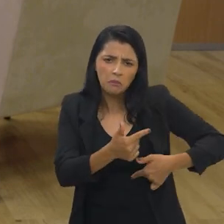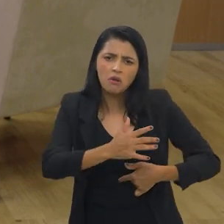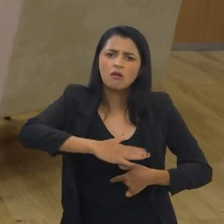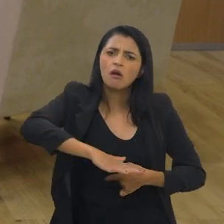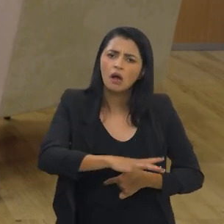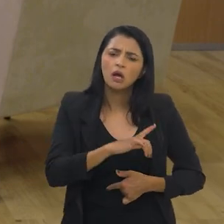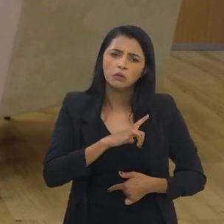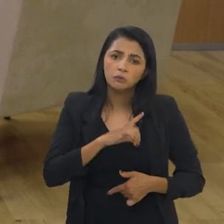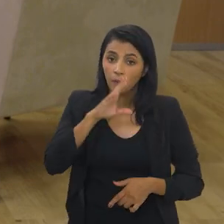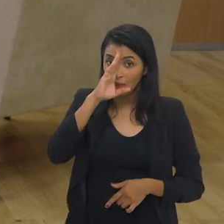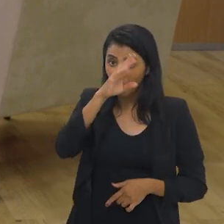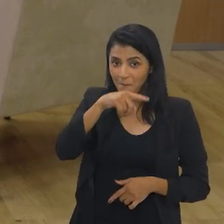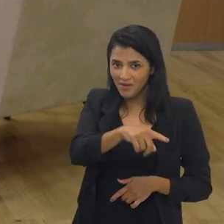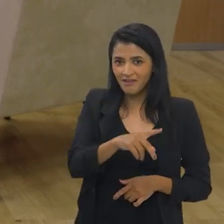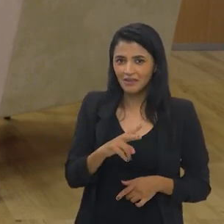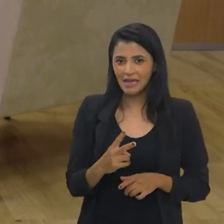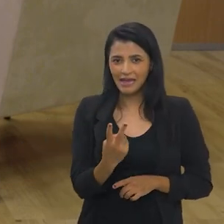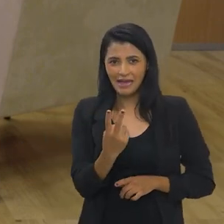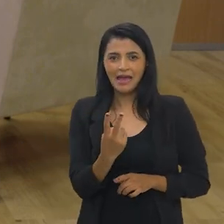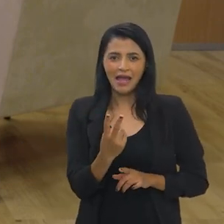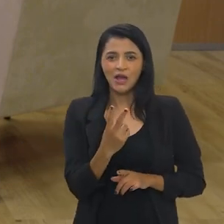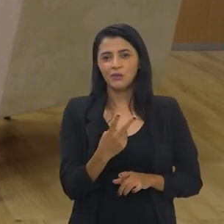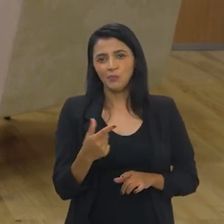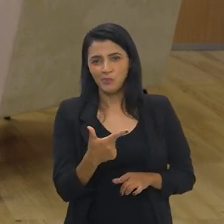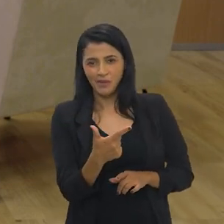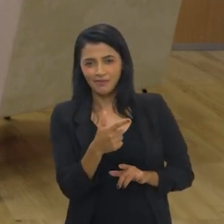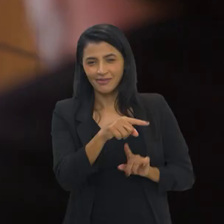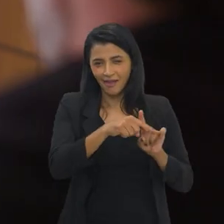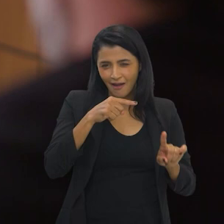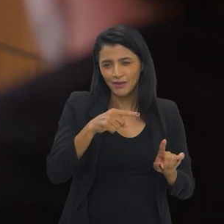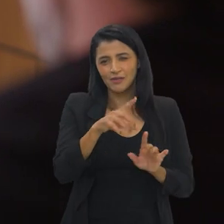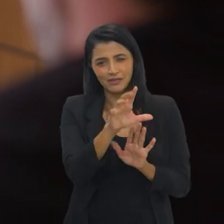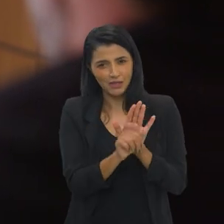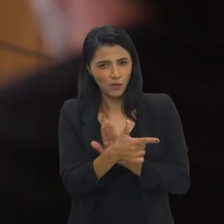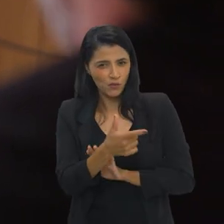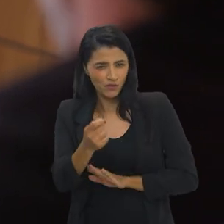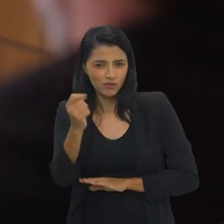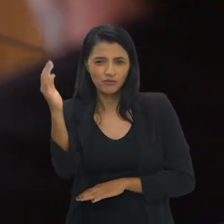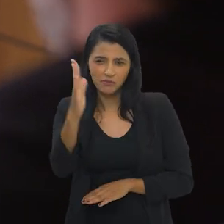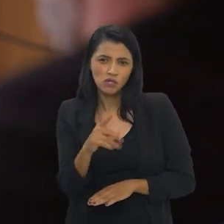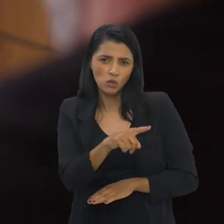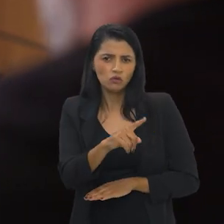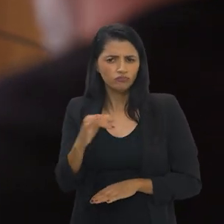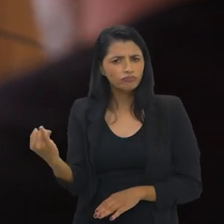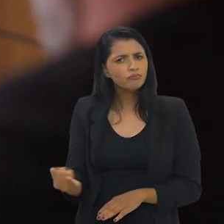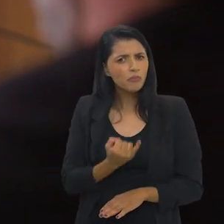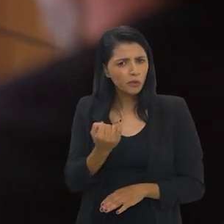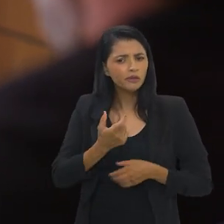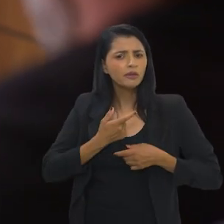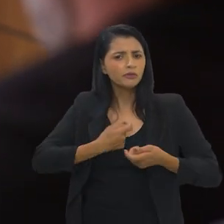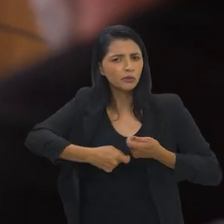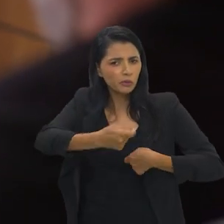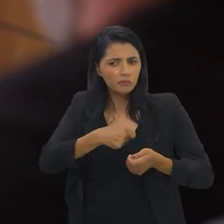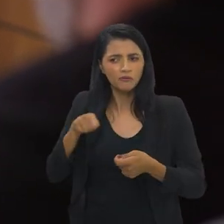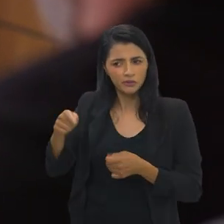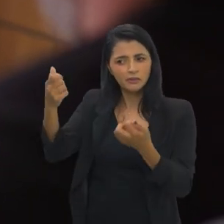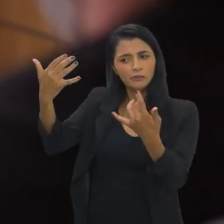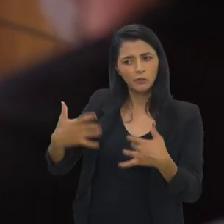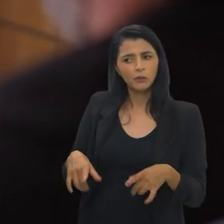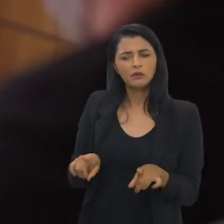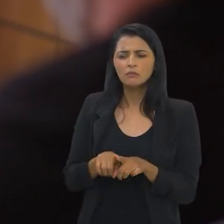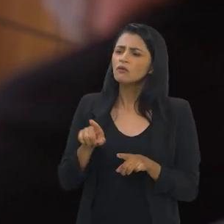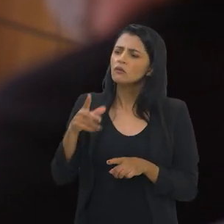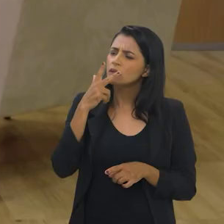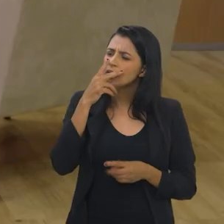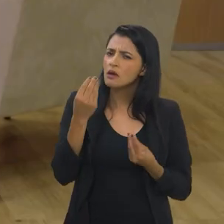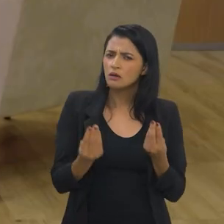mulher entrando no mercado de trabalho principalmente na segunda metade do século 20 no Brasil e como isso foi importante para a economia que a senhora também